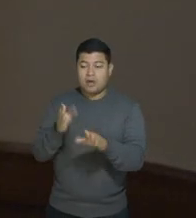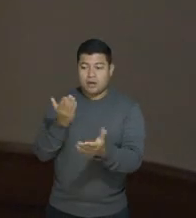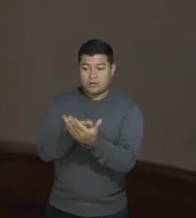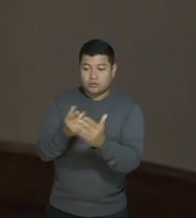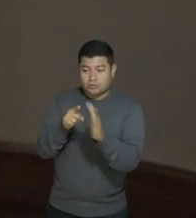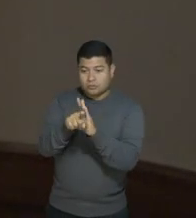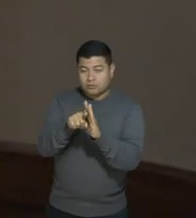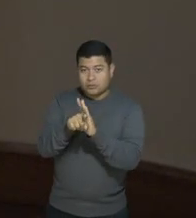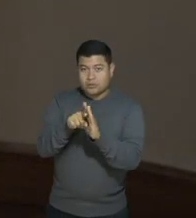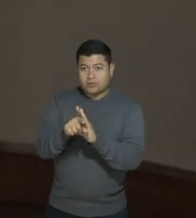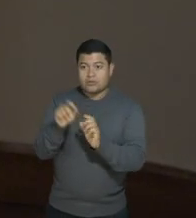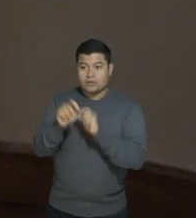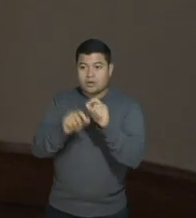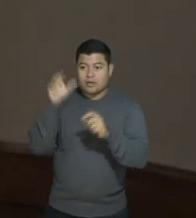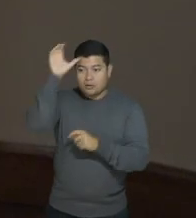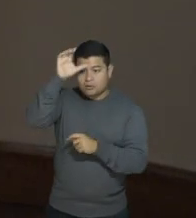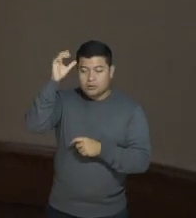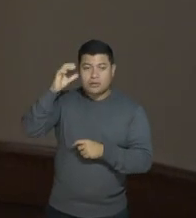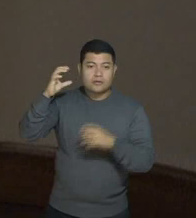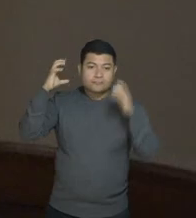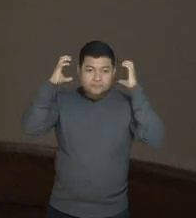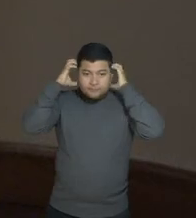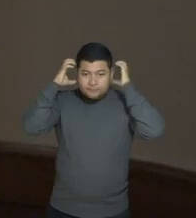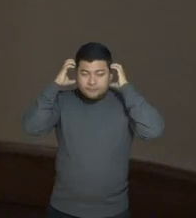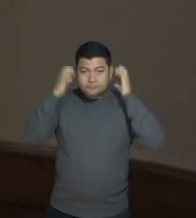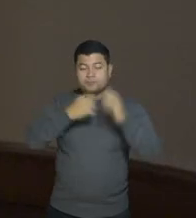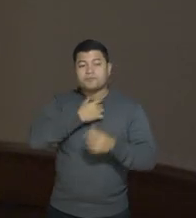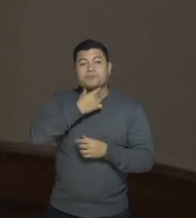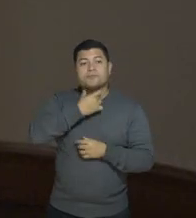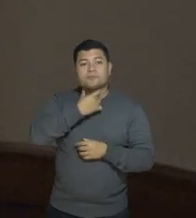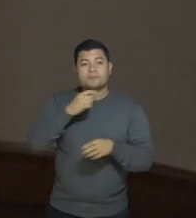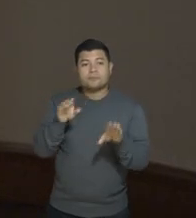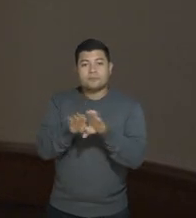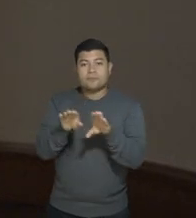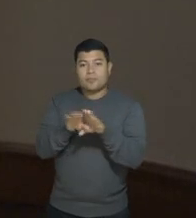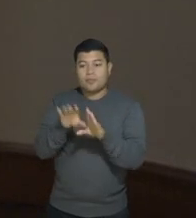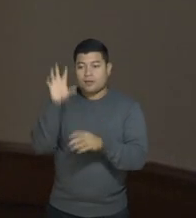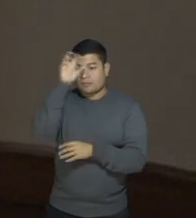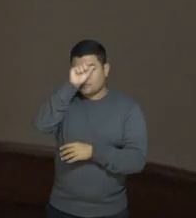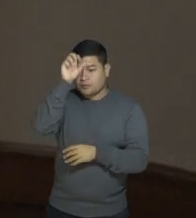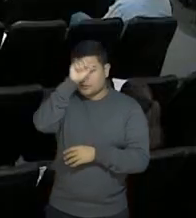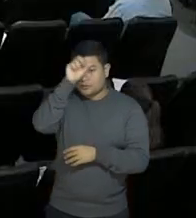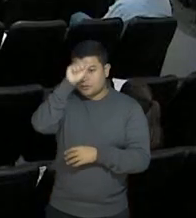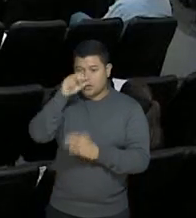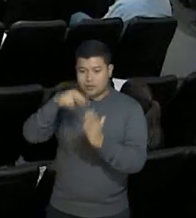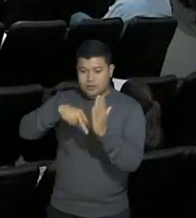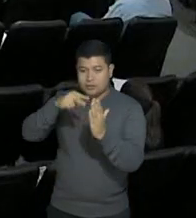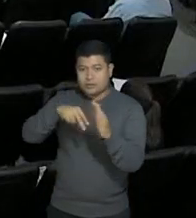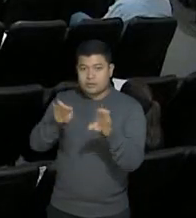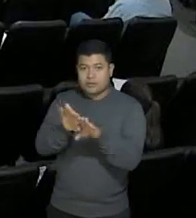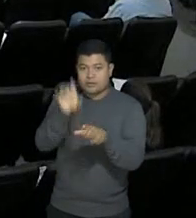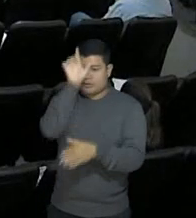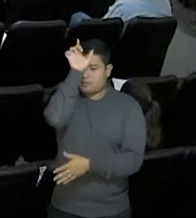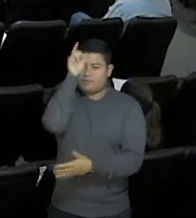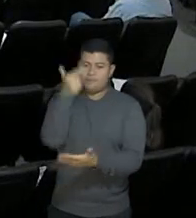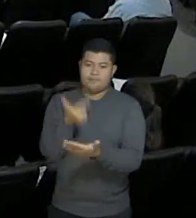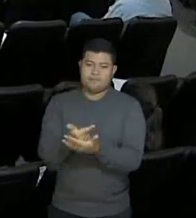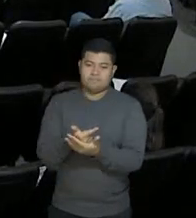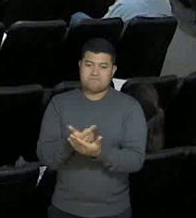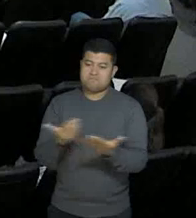consciência fonoaudiológica, aprendizagem de leitura e dislexia. Com a palavra, vocês